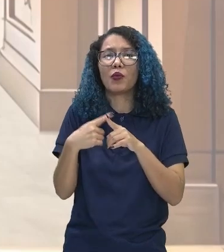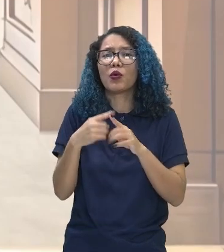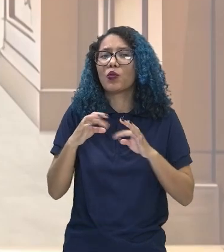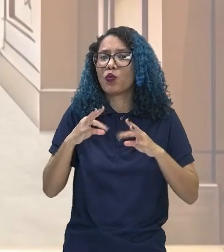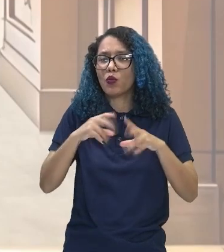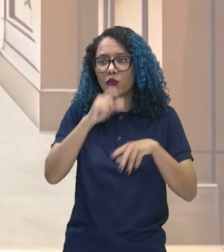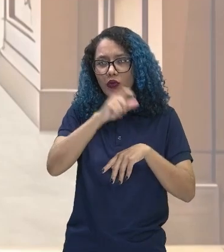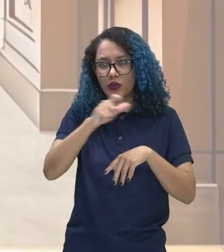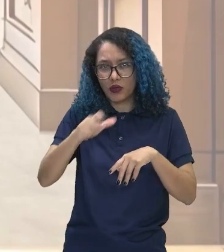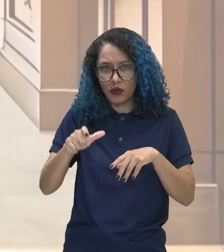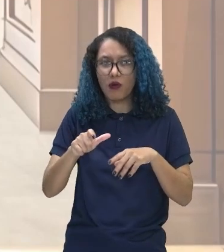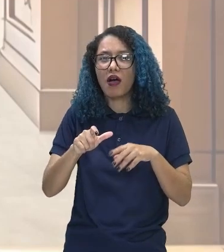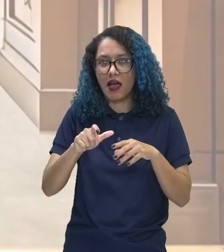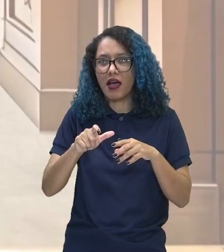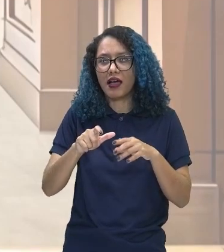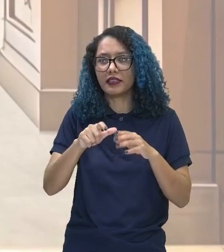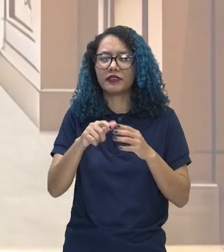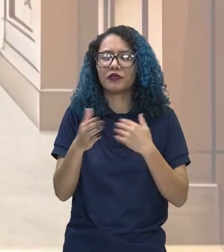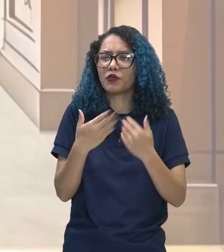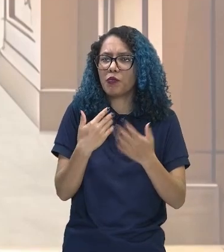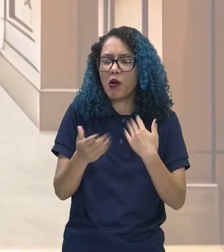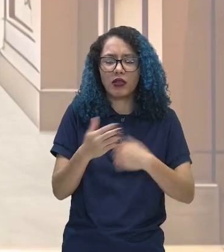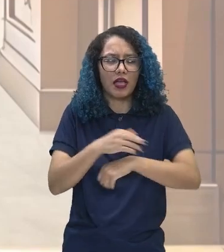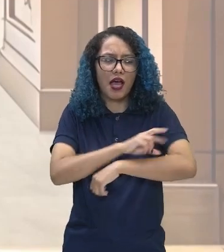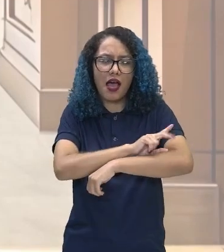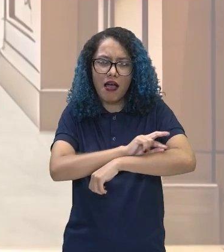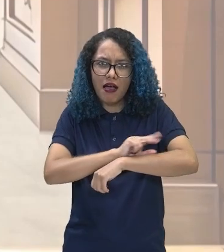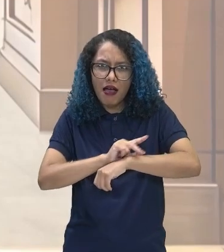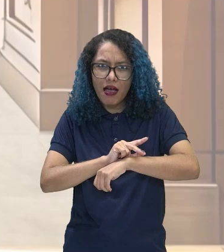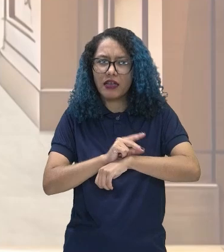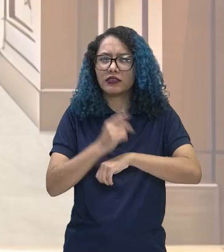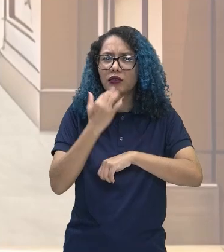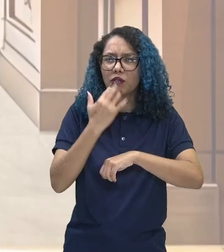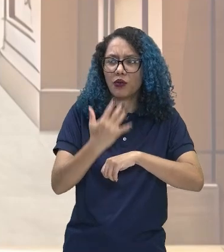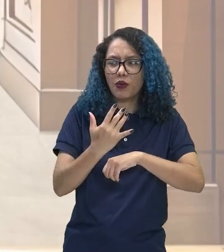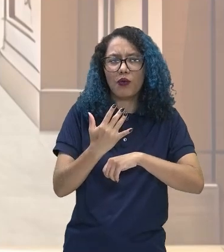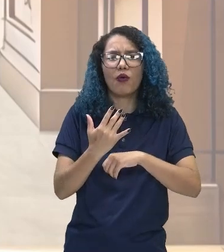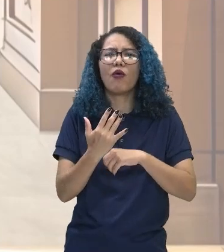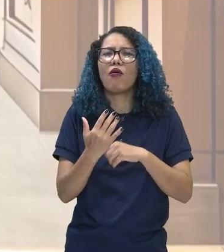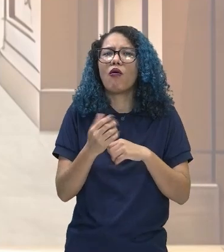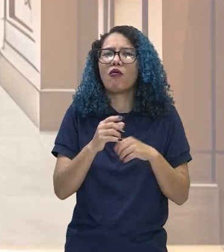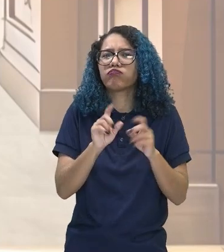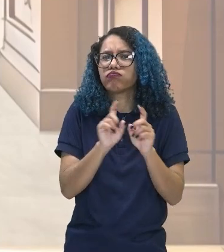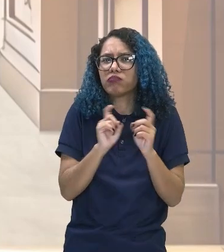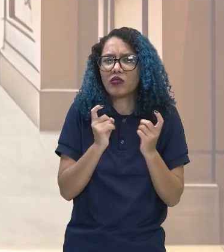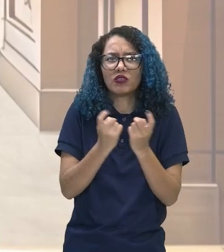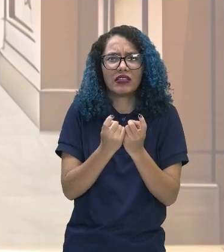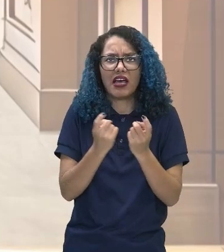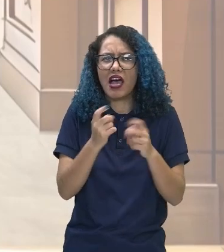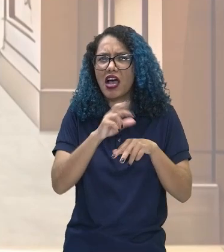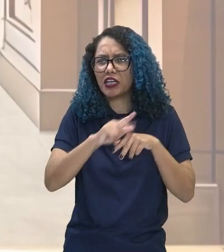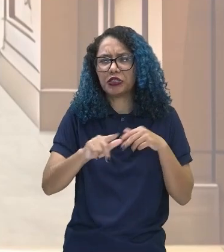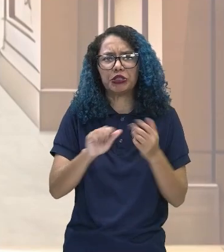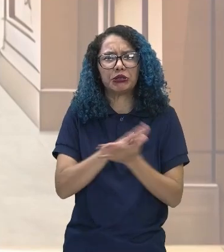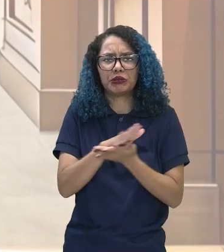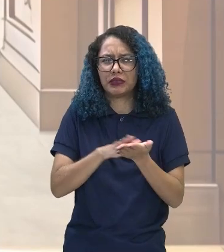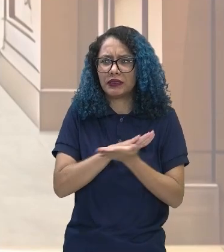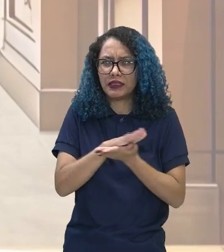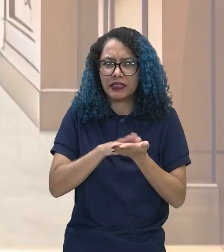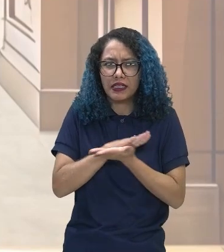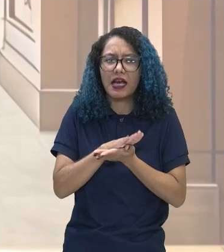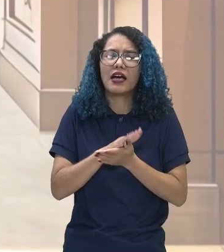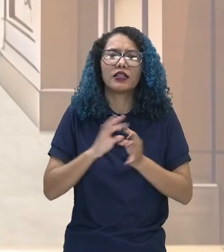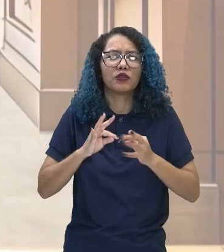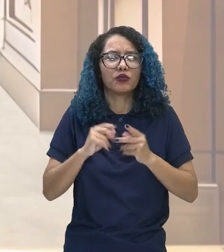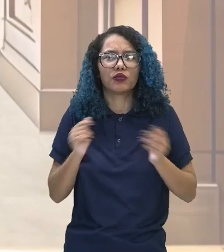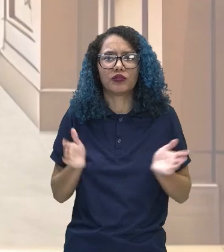a lei, independentemente de raça, cor, gênero ou sexualidade. E tudo isso corrobora para o fortalecimento